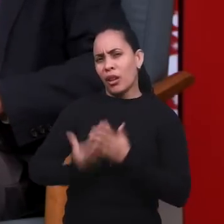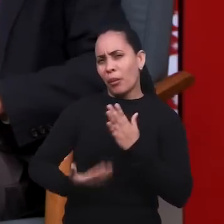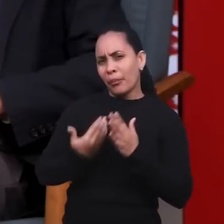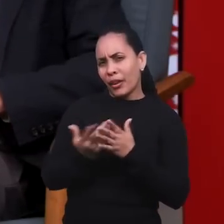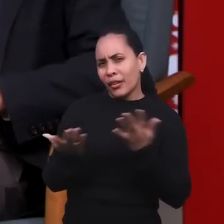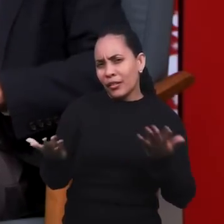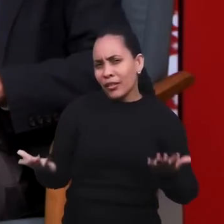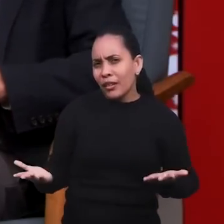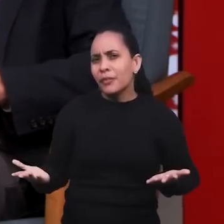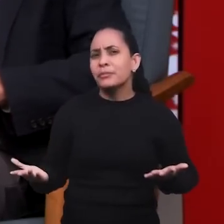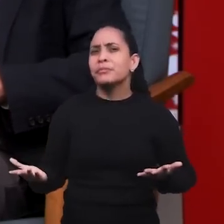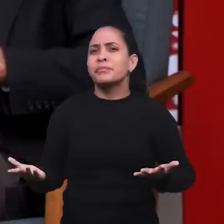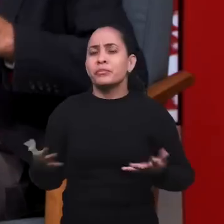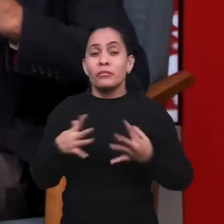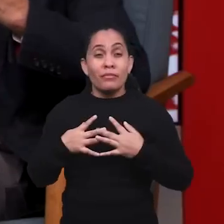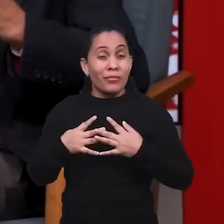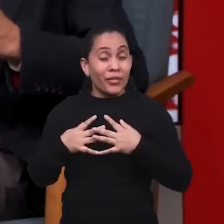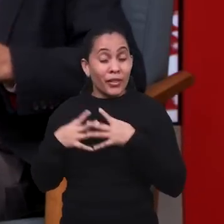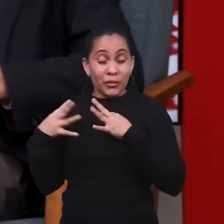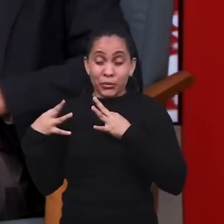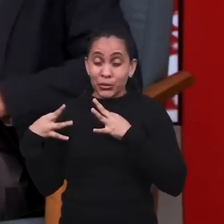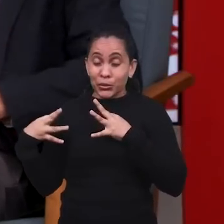sua vida, tudo aquilo que era